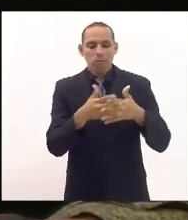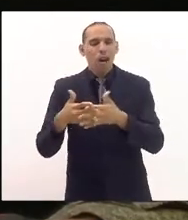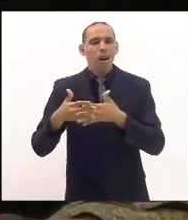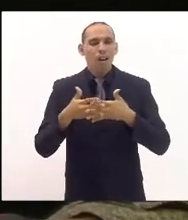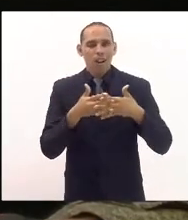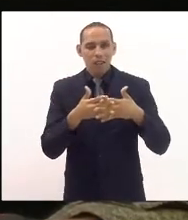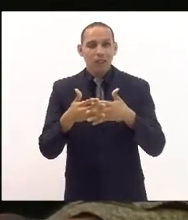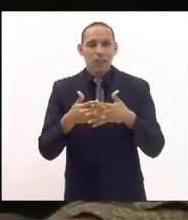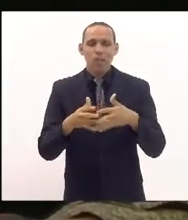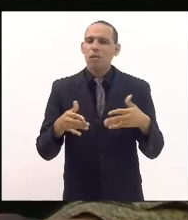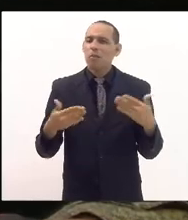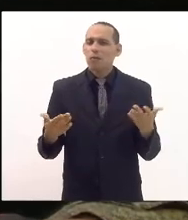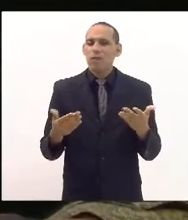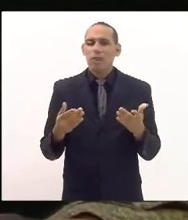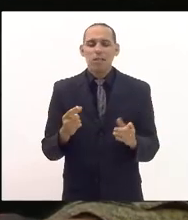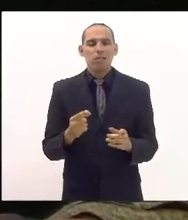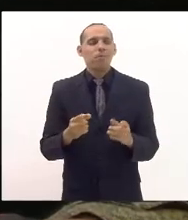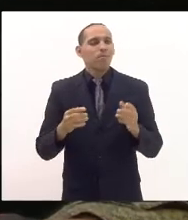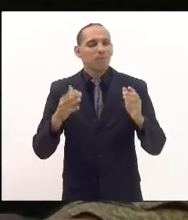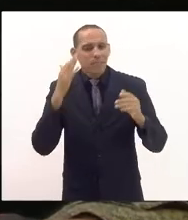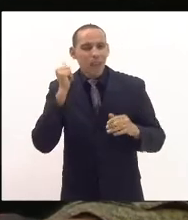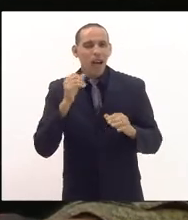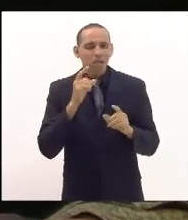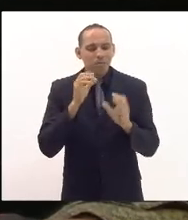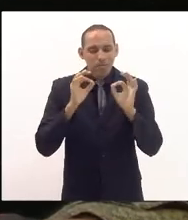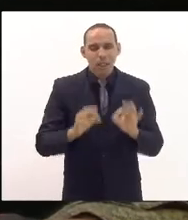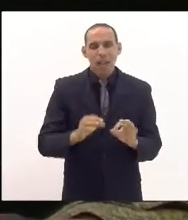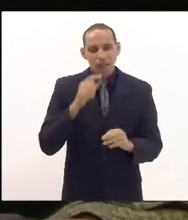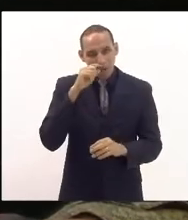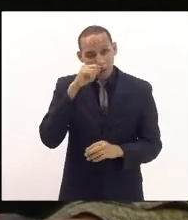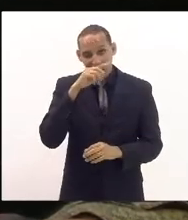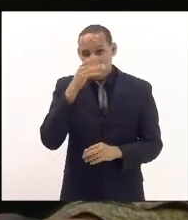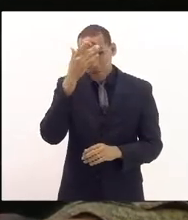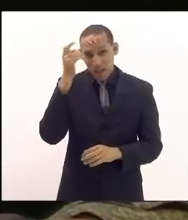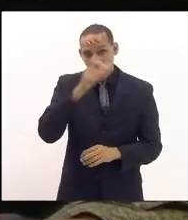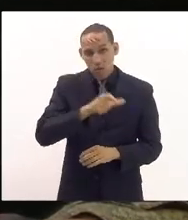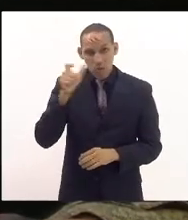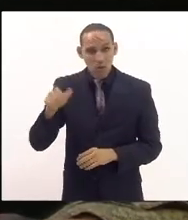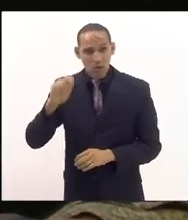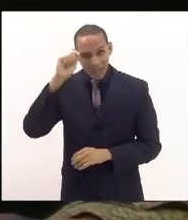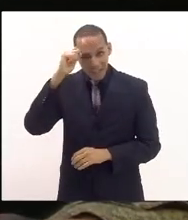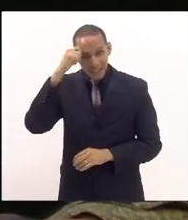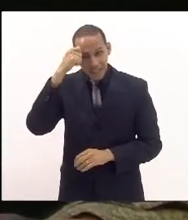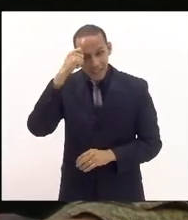a partir da constatação de que pessoas majoritariamente negras